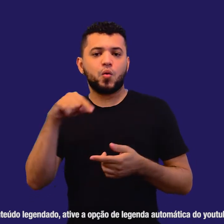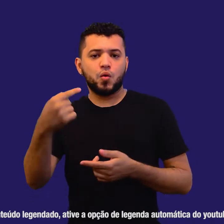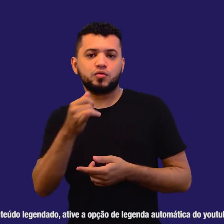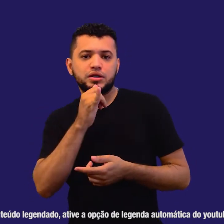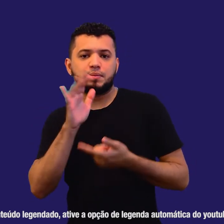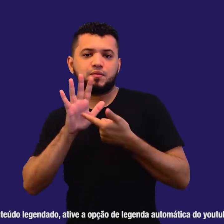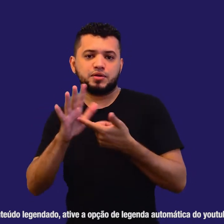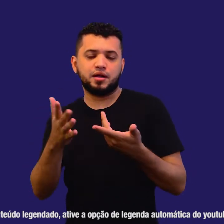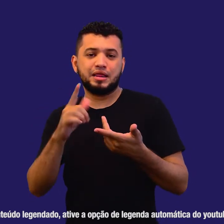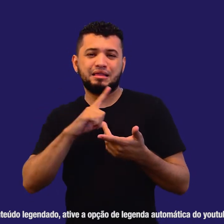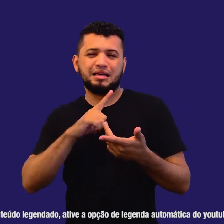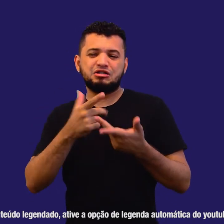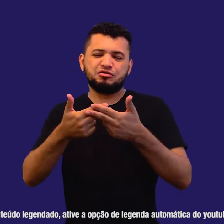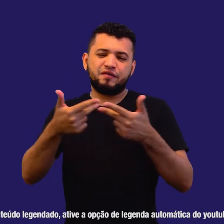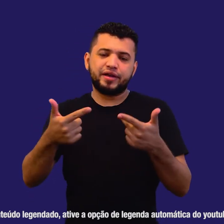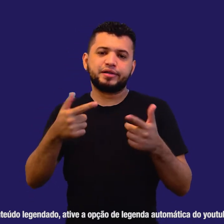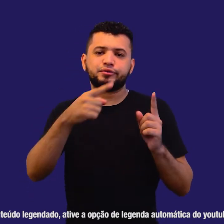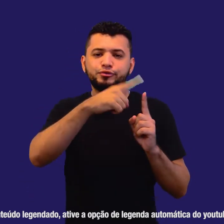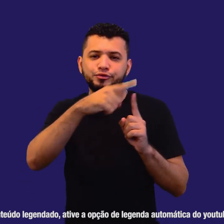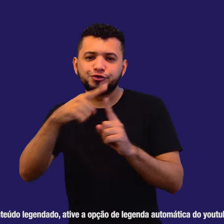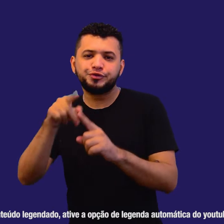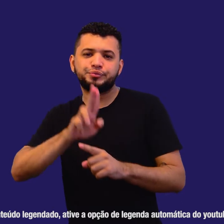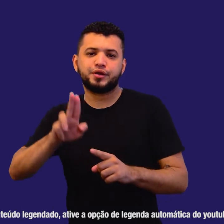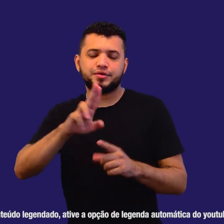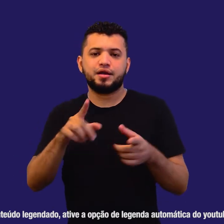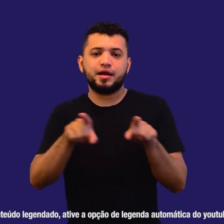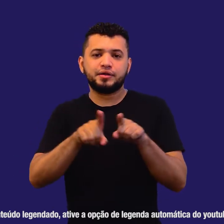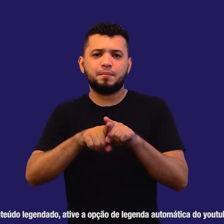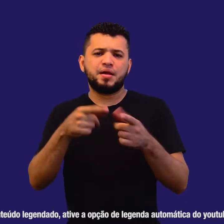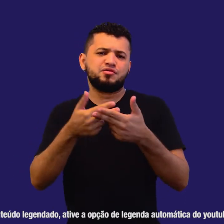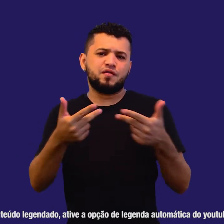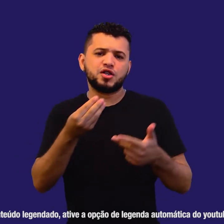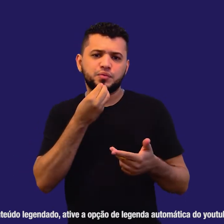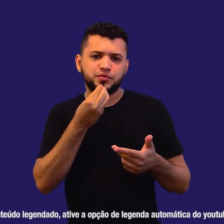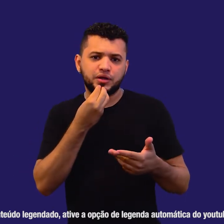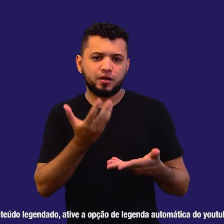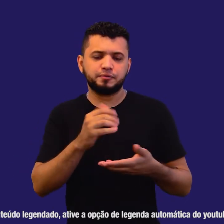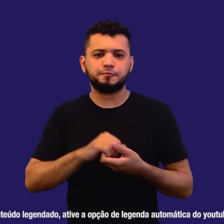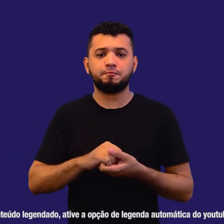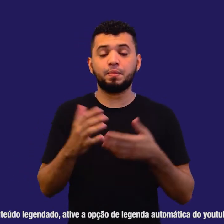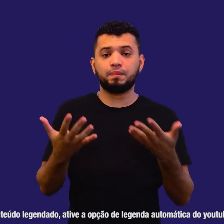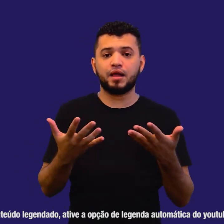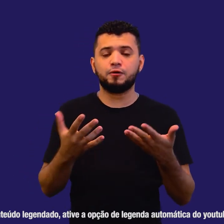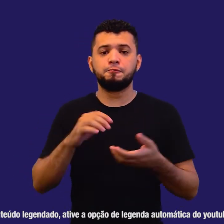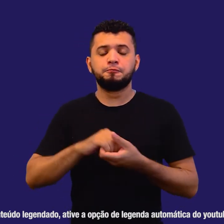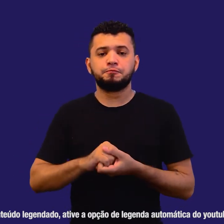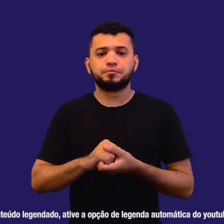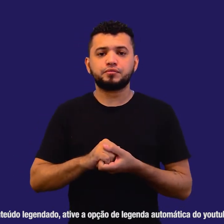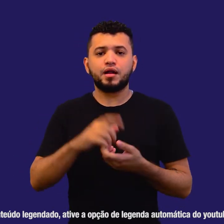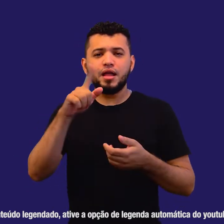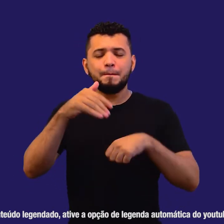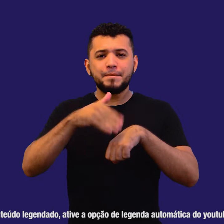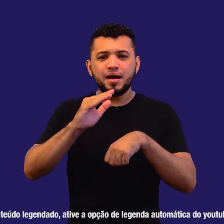dizer o seguinte, porque são vários nichos, sabe, de atuação e várias oportunidades. Mas nós podemos dizer que o acesso ele é